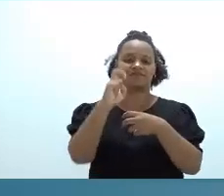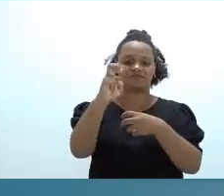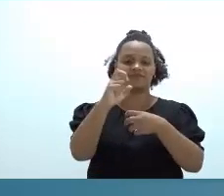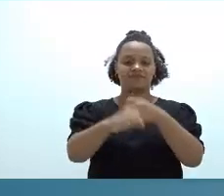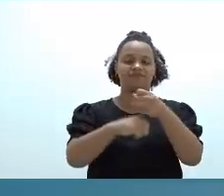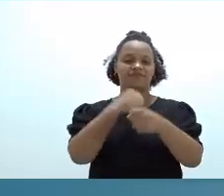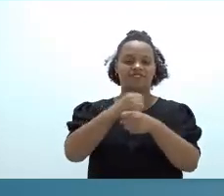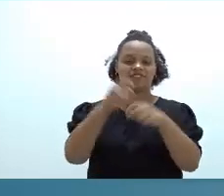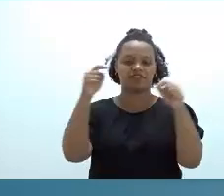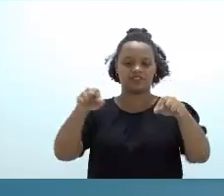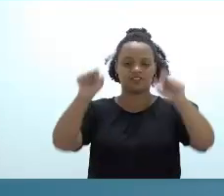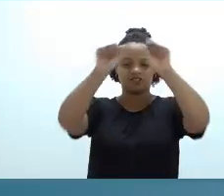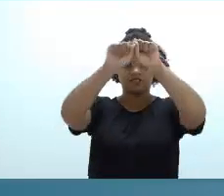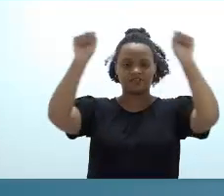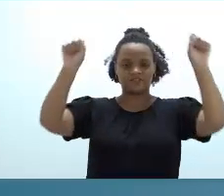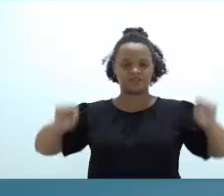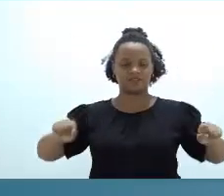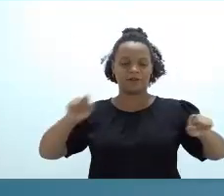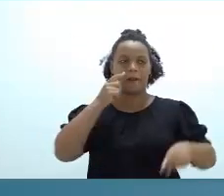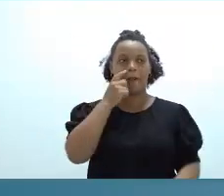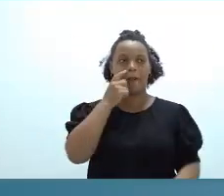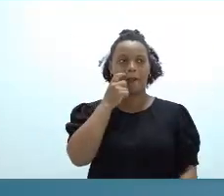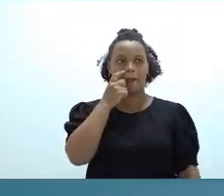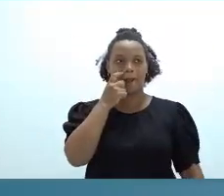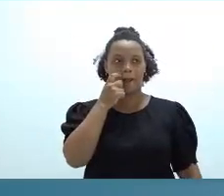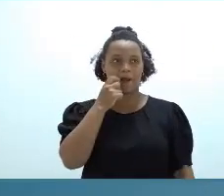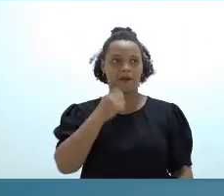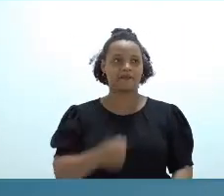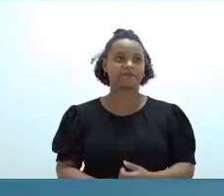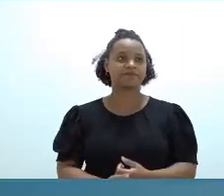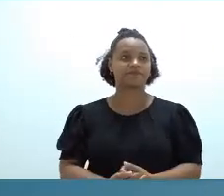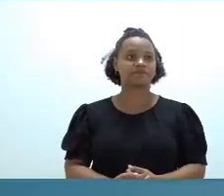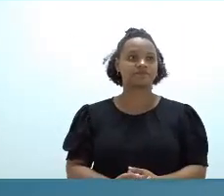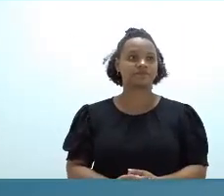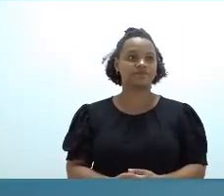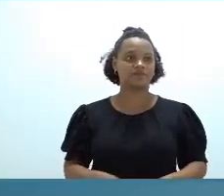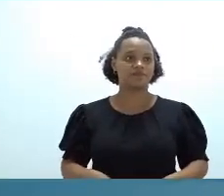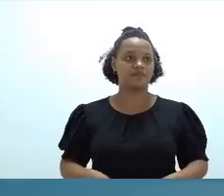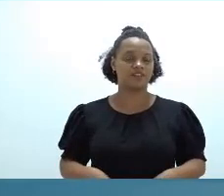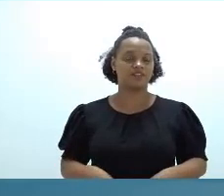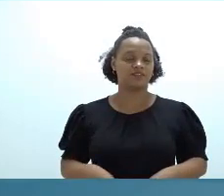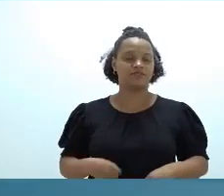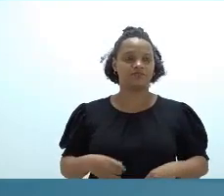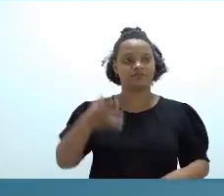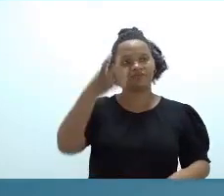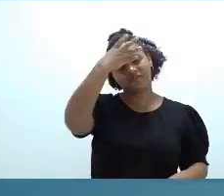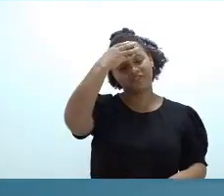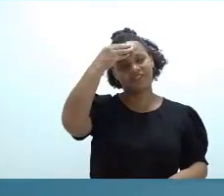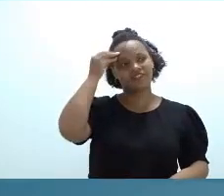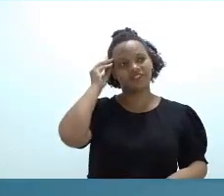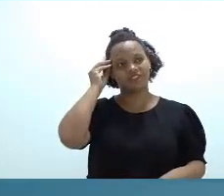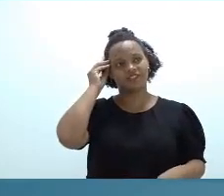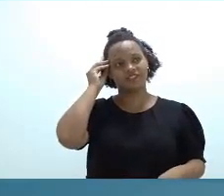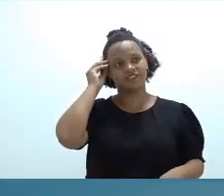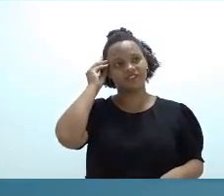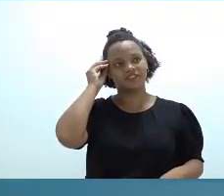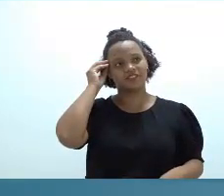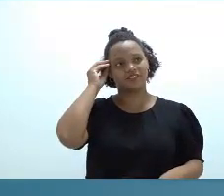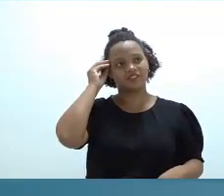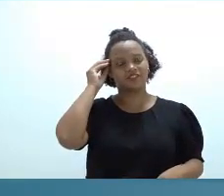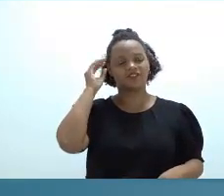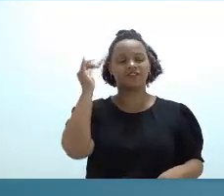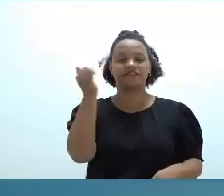Eu esqueci de referir ao doutor secretário altamente dirigente, doutor Jonas Minas,